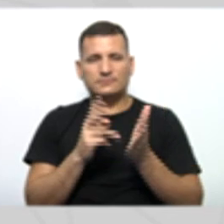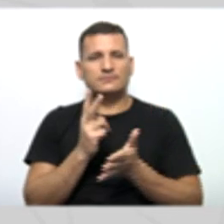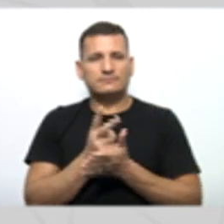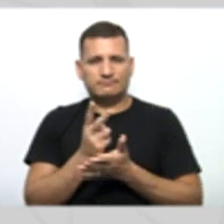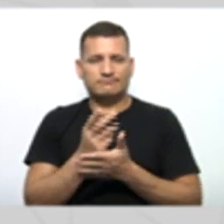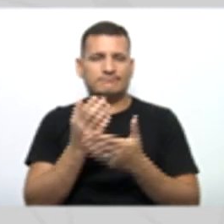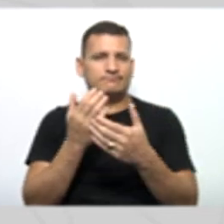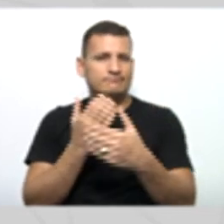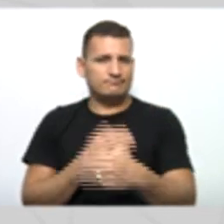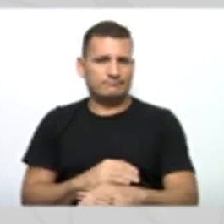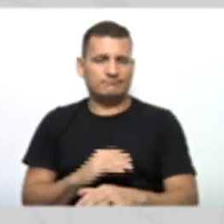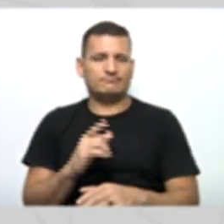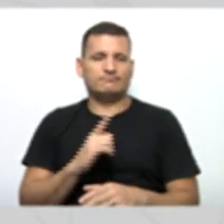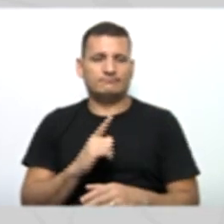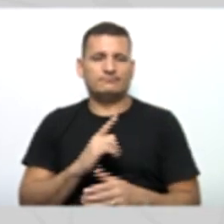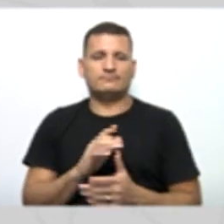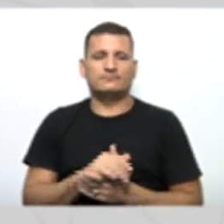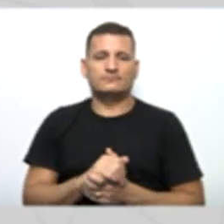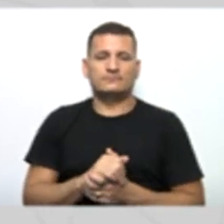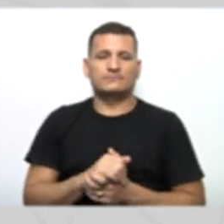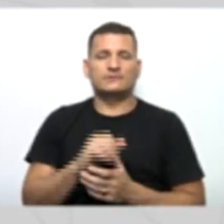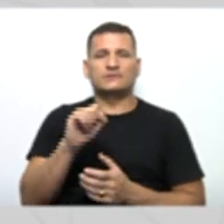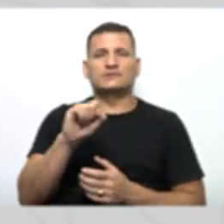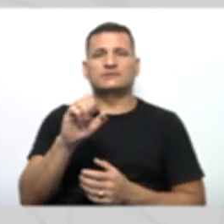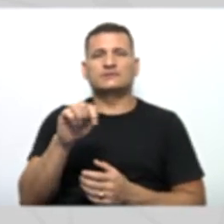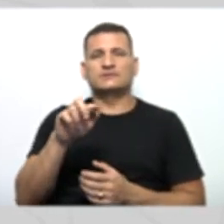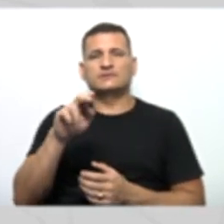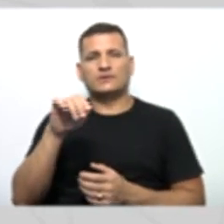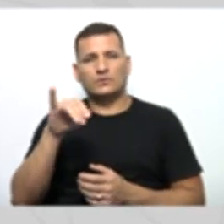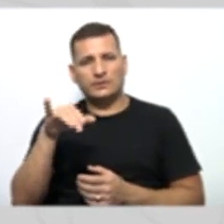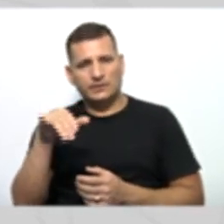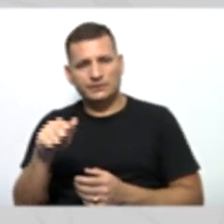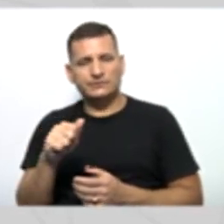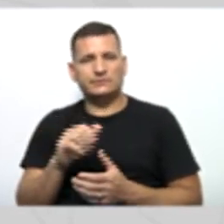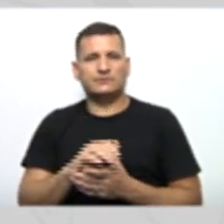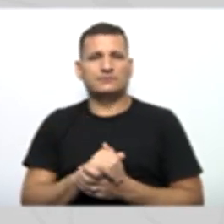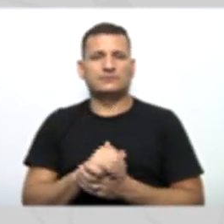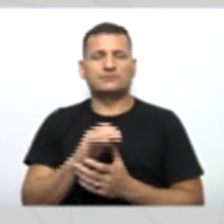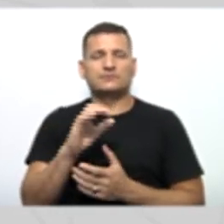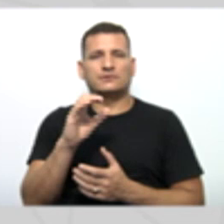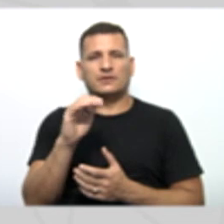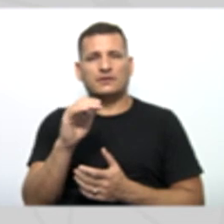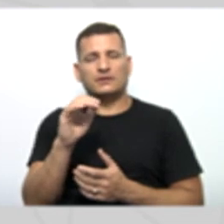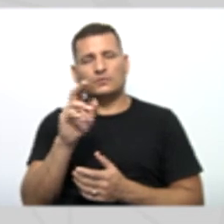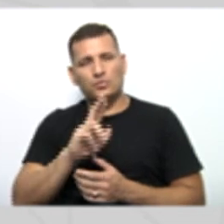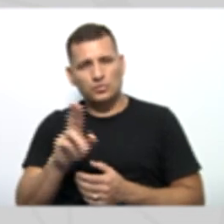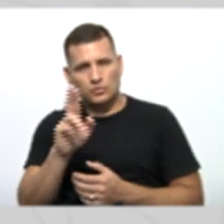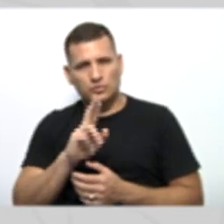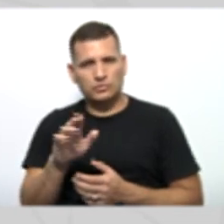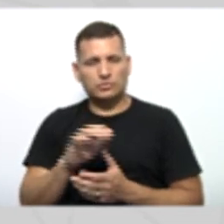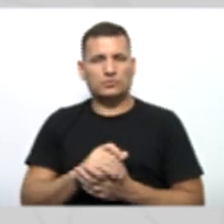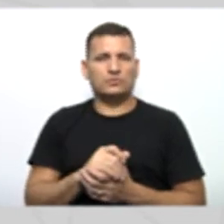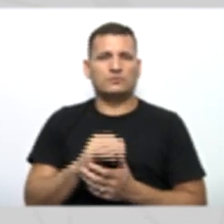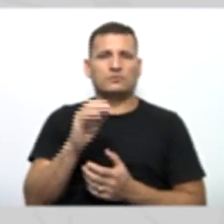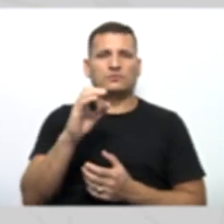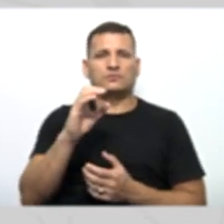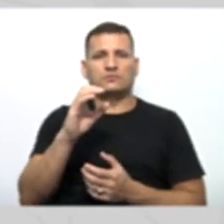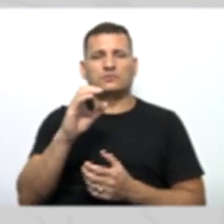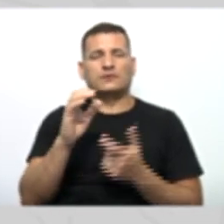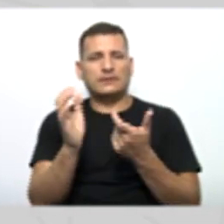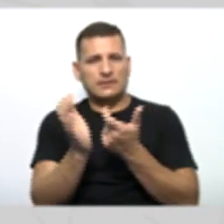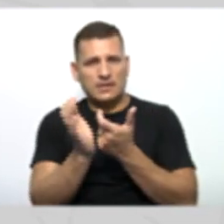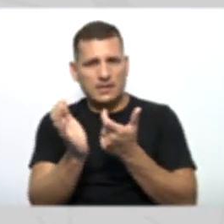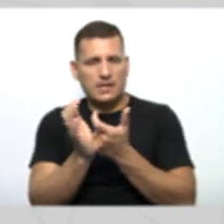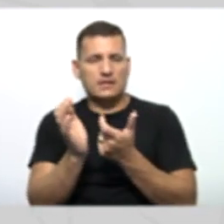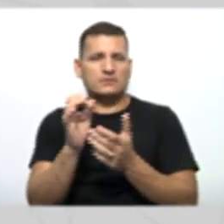sequência, diagrama de caso de uso e, lógico, diagrama de classe. E aí você tem que ficar esperto nos detalhes, né? Quais